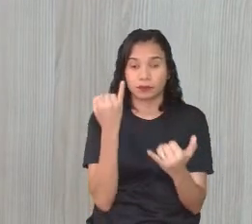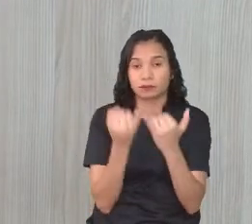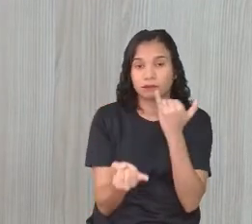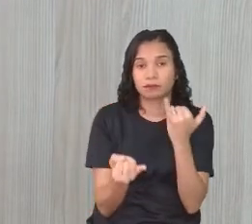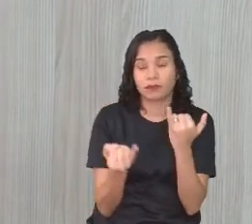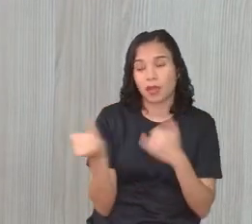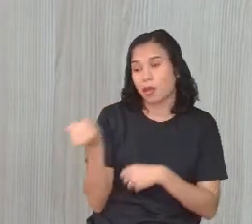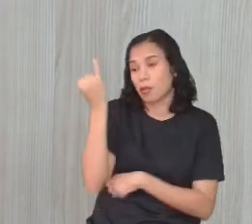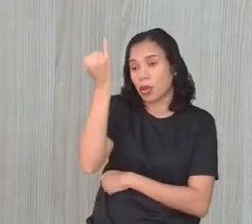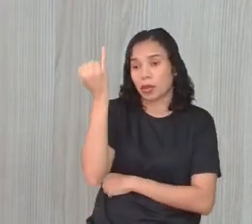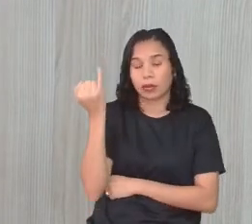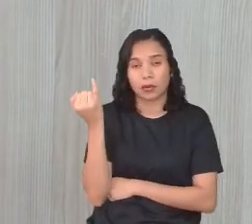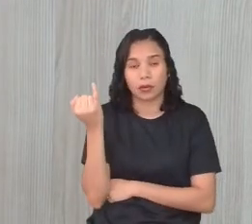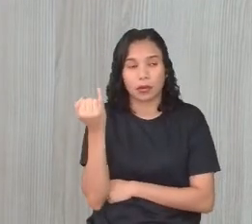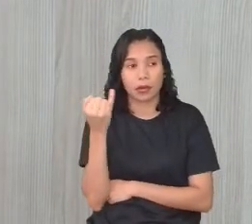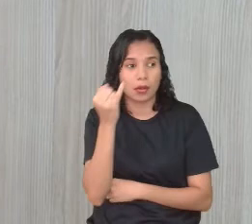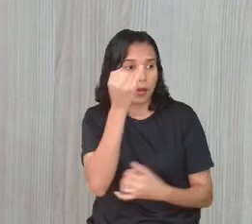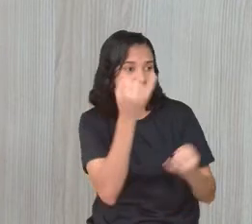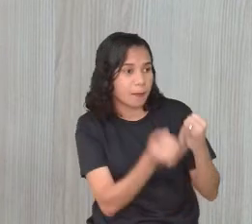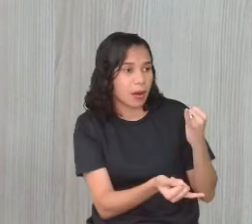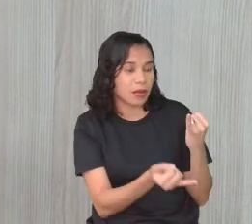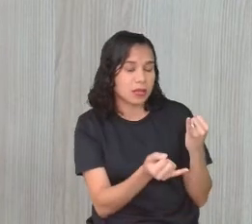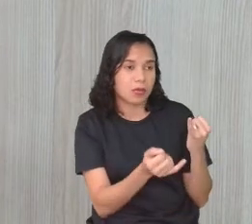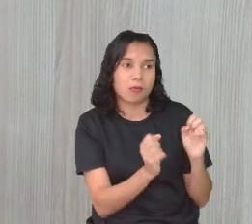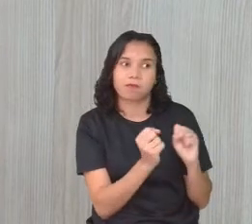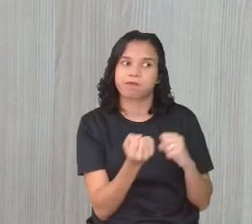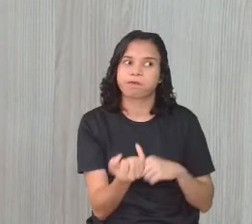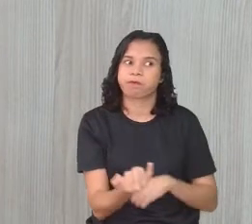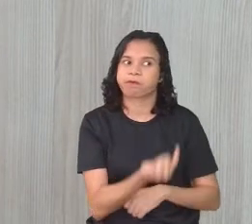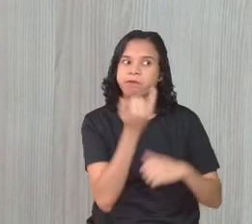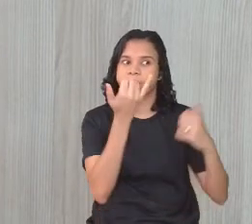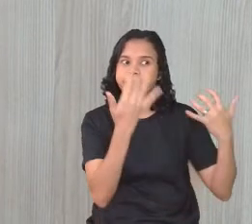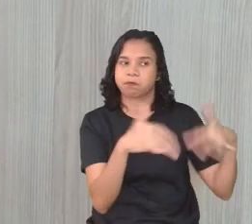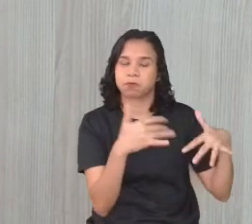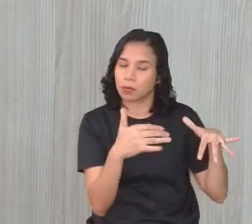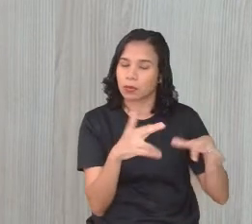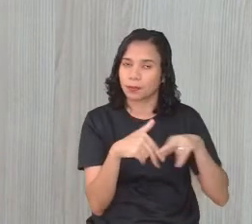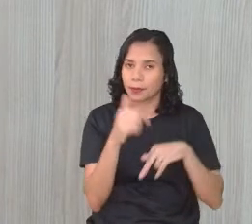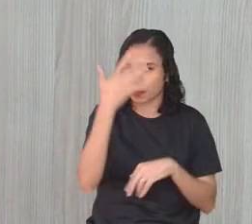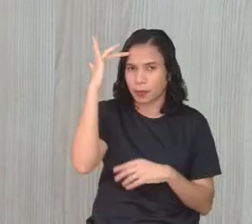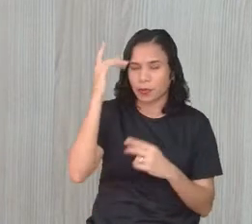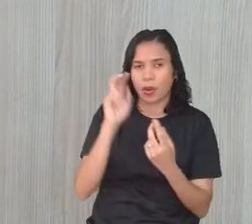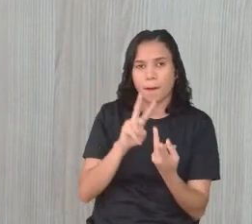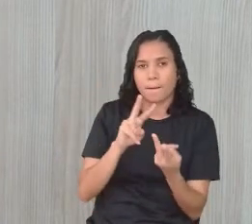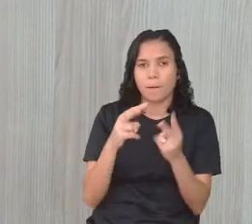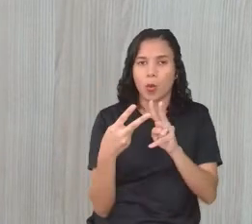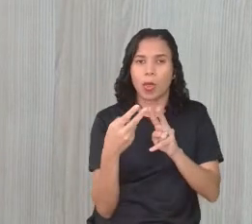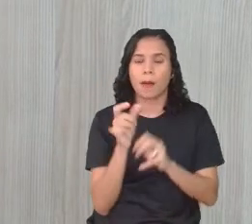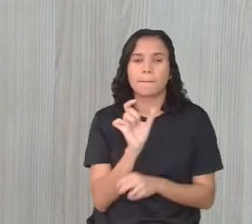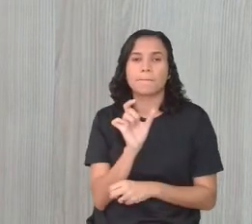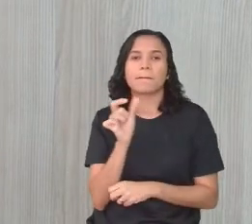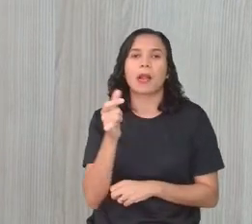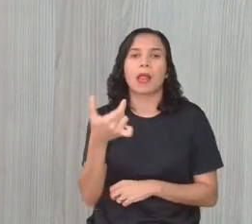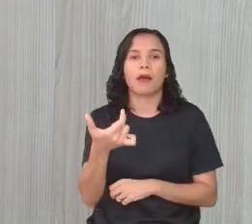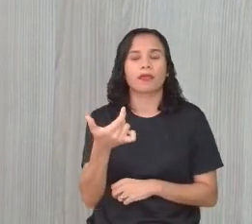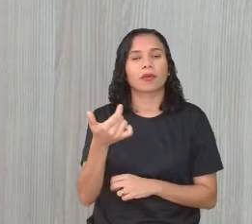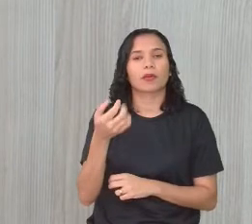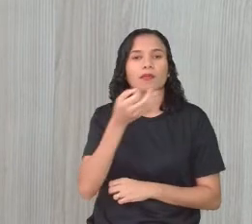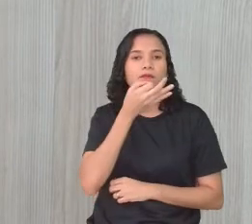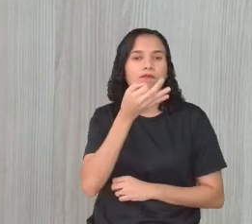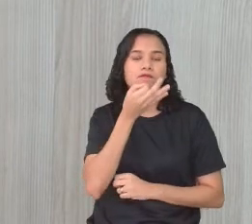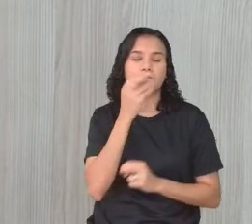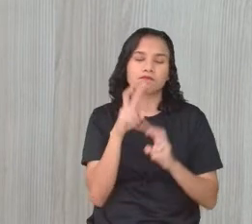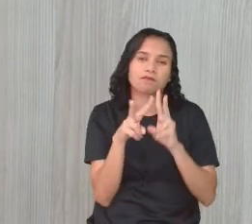parecem importantes. Há detalhes que parecem grandiosos. Sim. E aí, quando eu altero as palavras, eu estou dando já uma